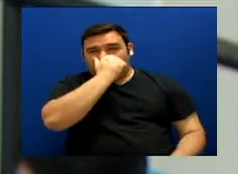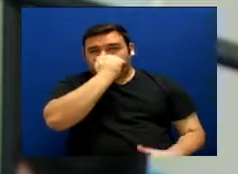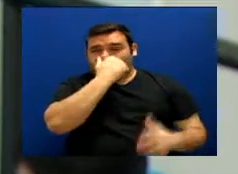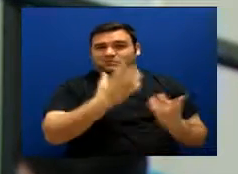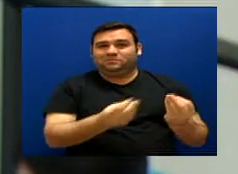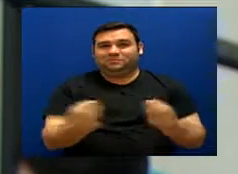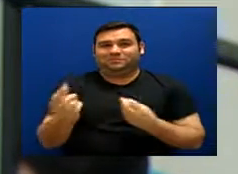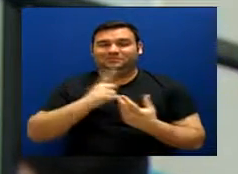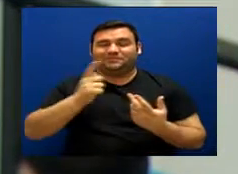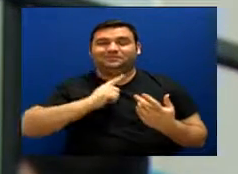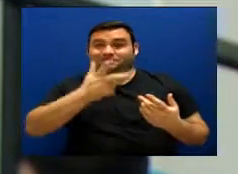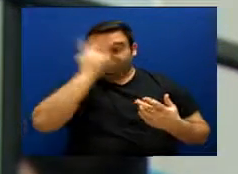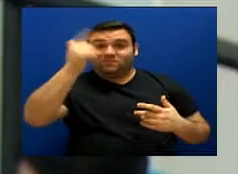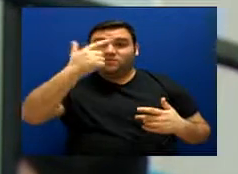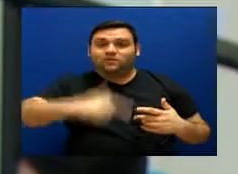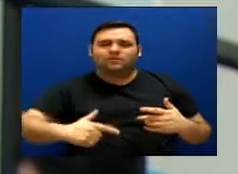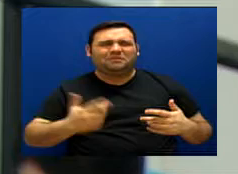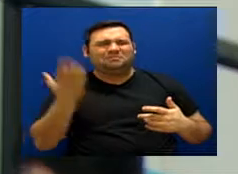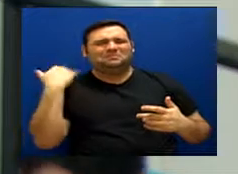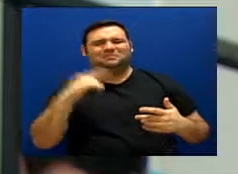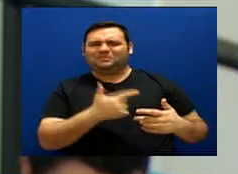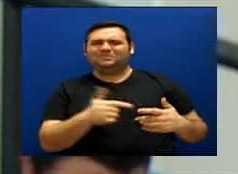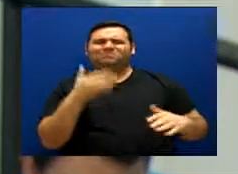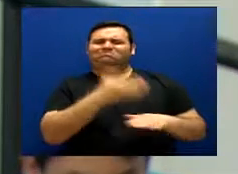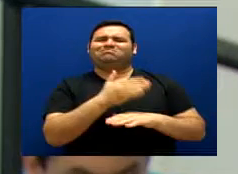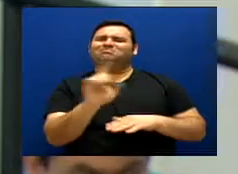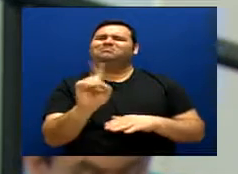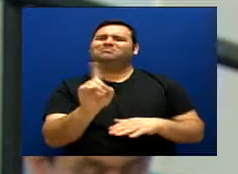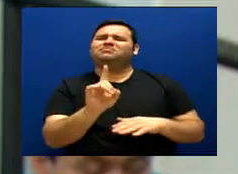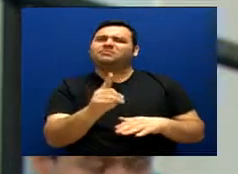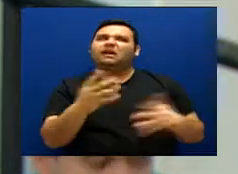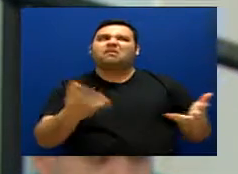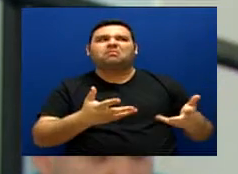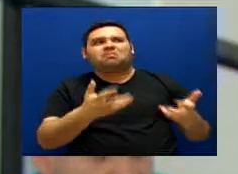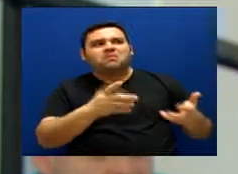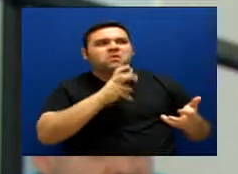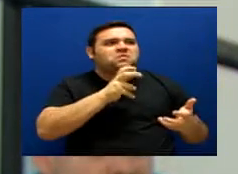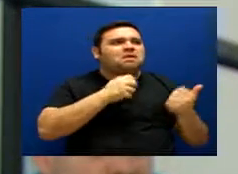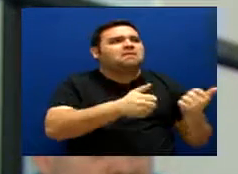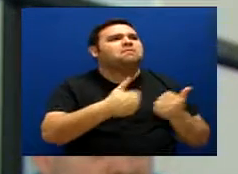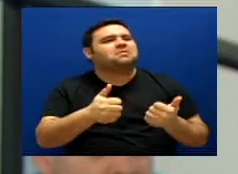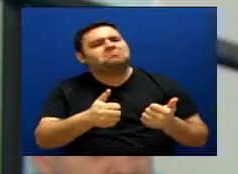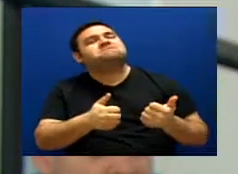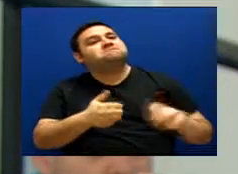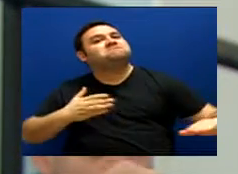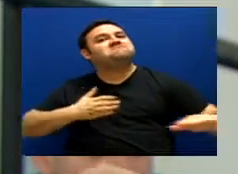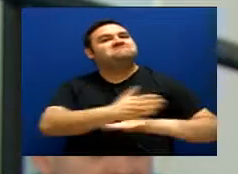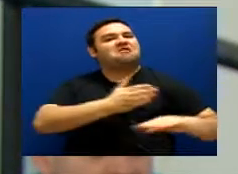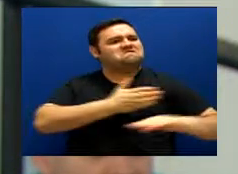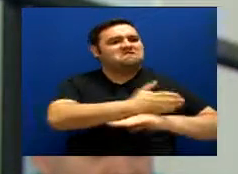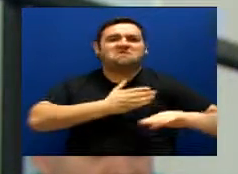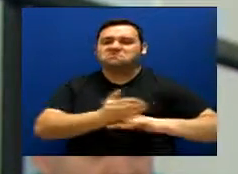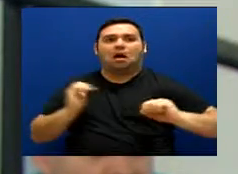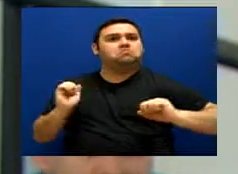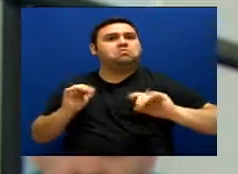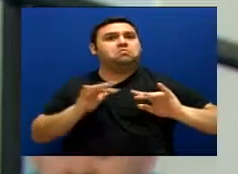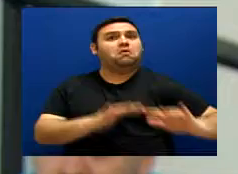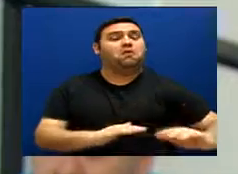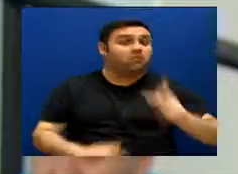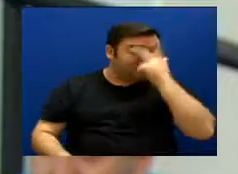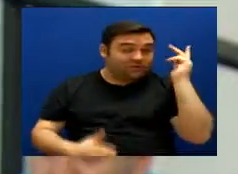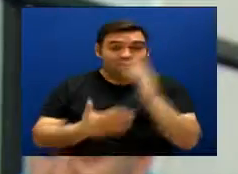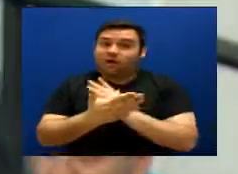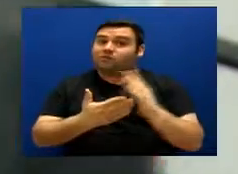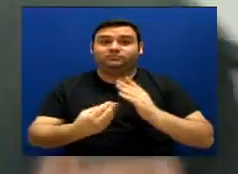pessoas voltaram a frequentar o SIC justamente por um momento positivo do Esporte Sorocaba. Mas muitas pessoas que lá não